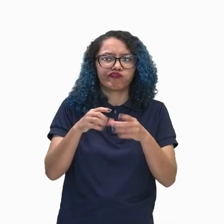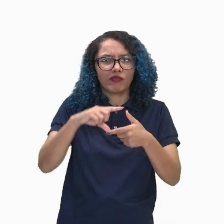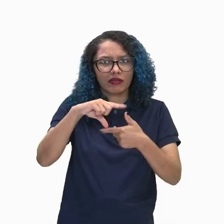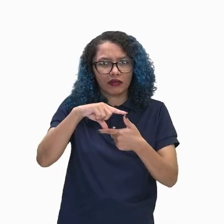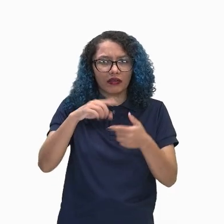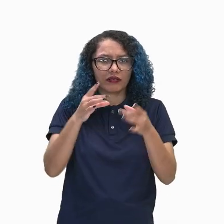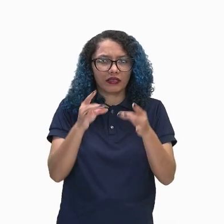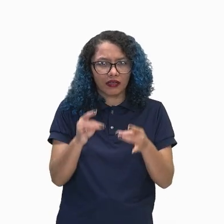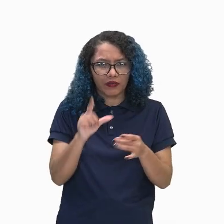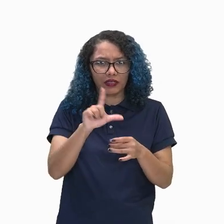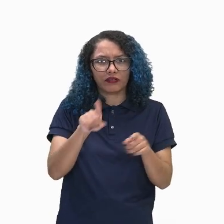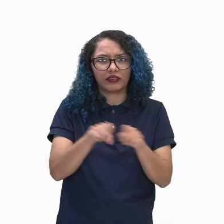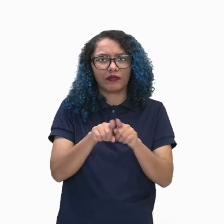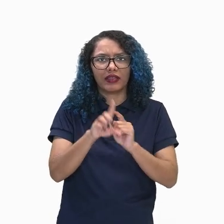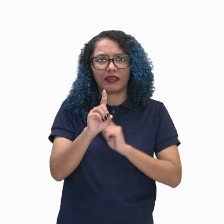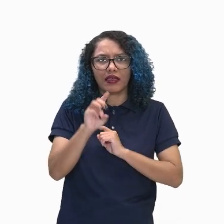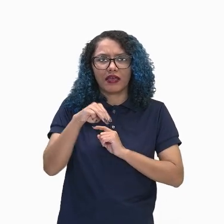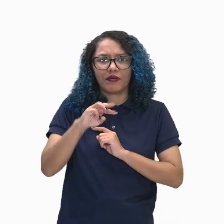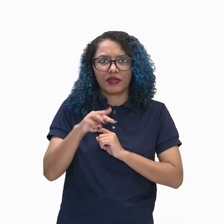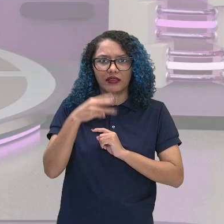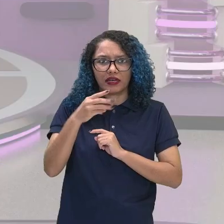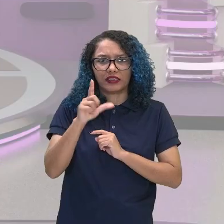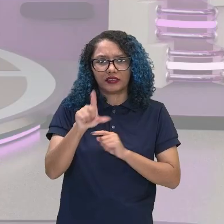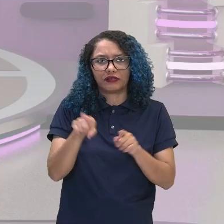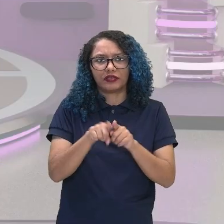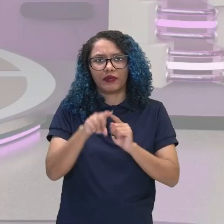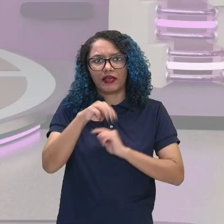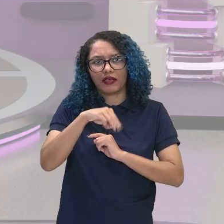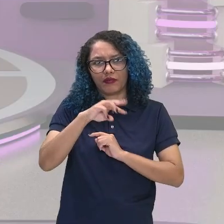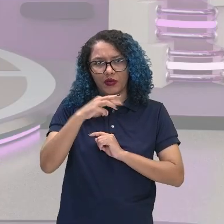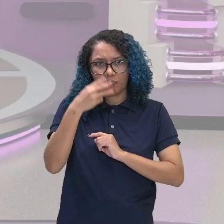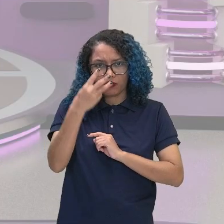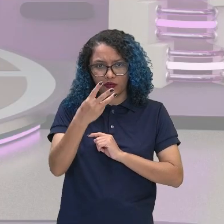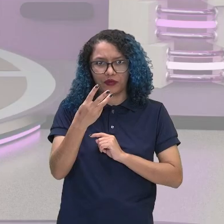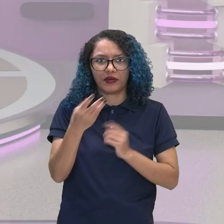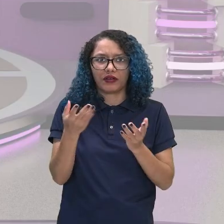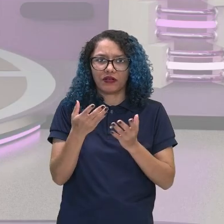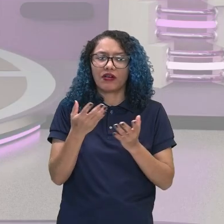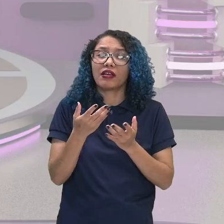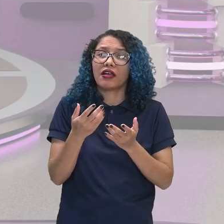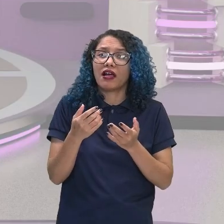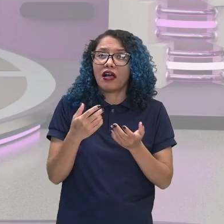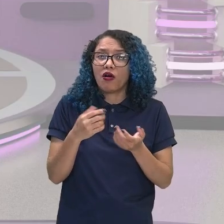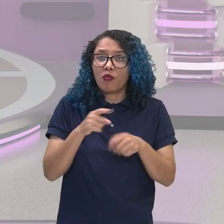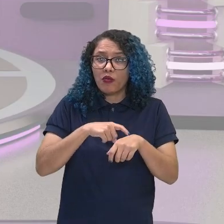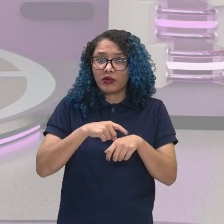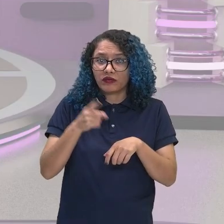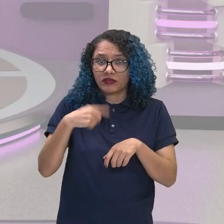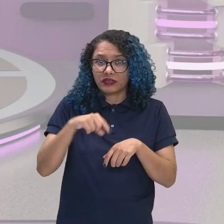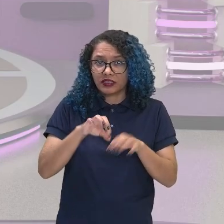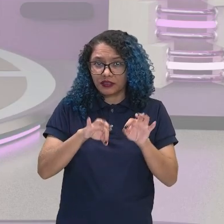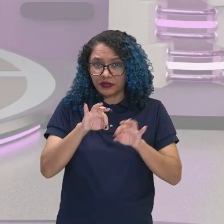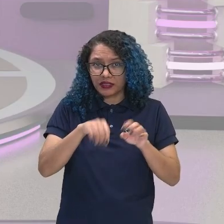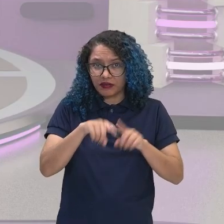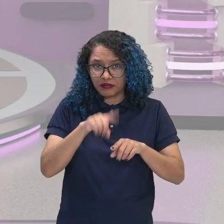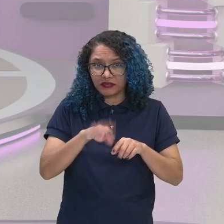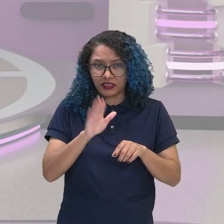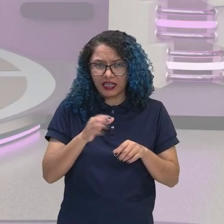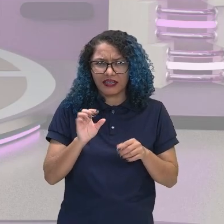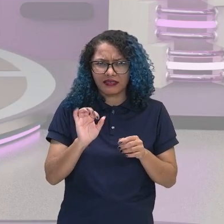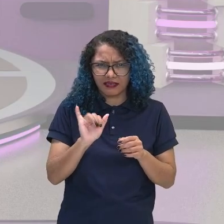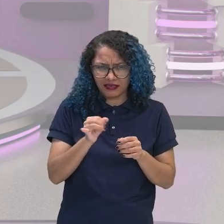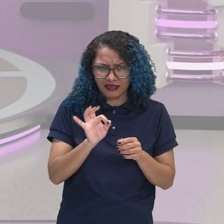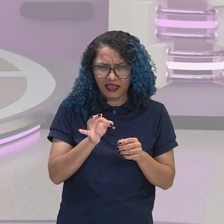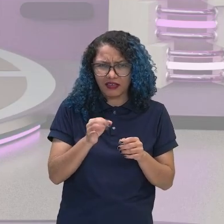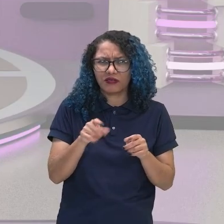decímetro cúbico, litro e metro cúbico. Então agora é aquela hora que você já organizou com certeza aí o seu material e agora vai silenciar